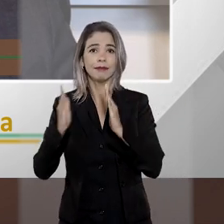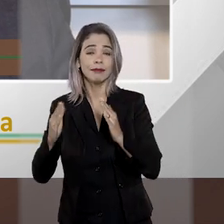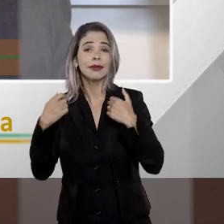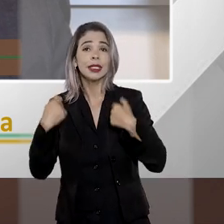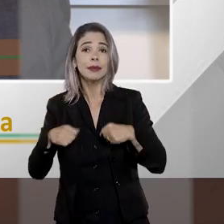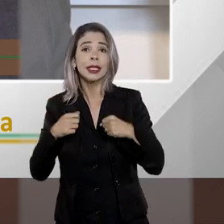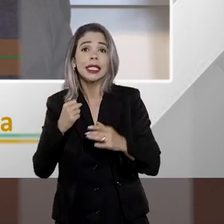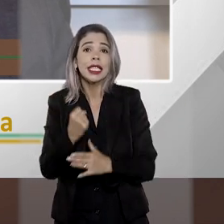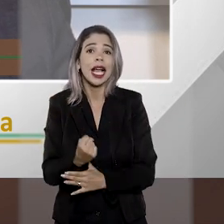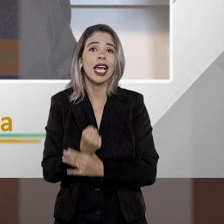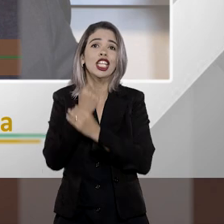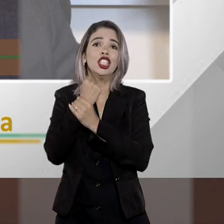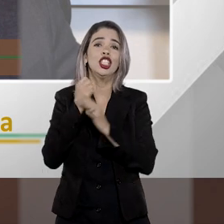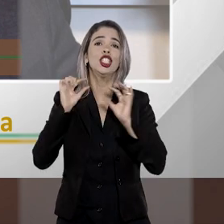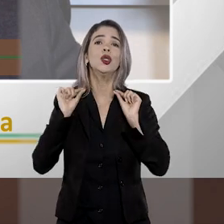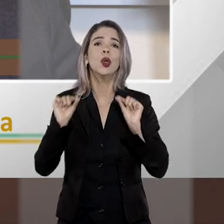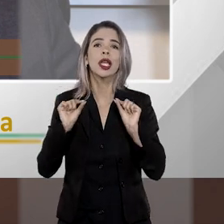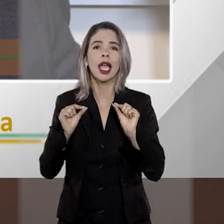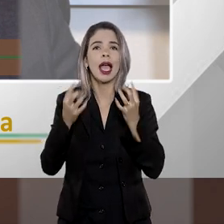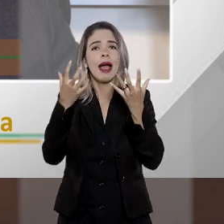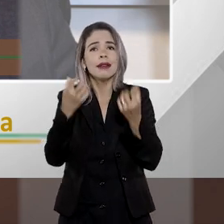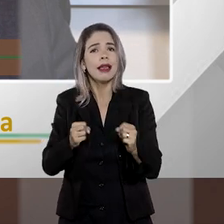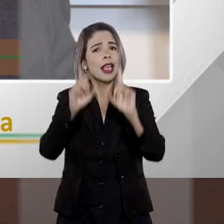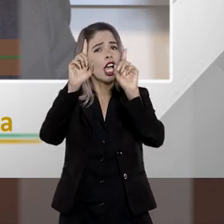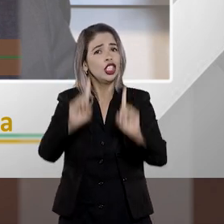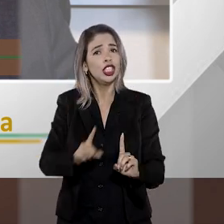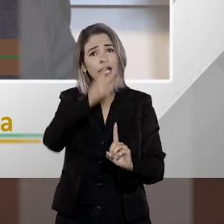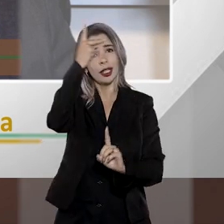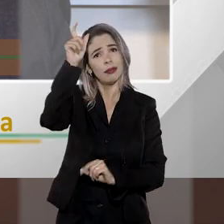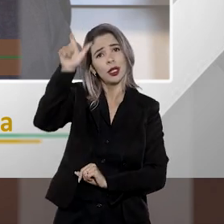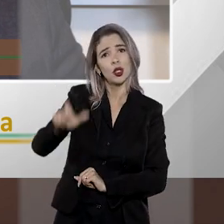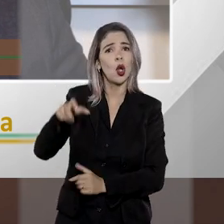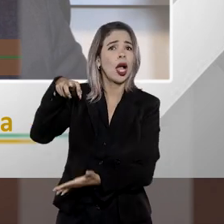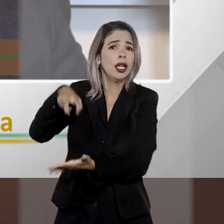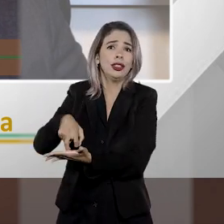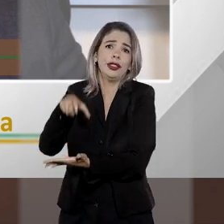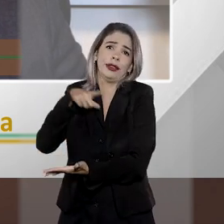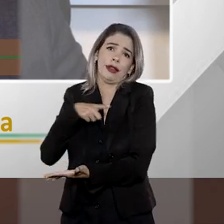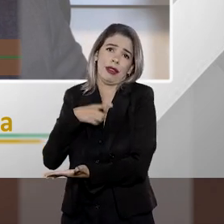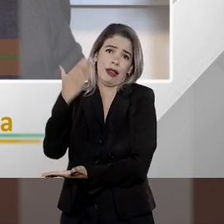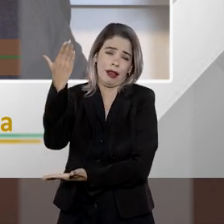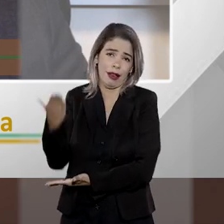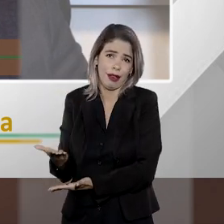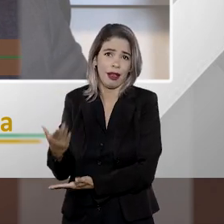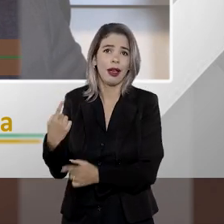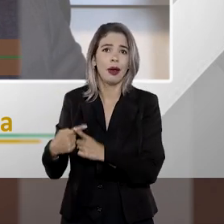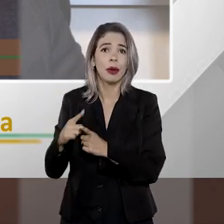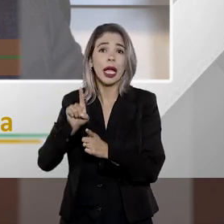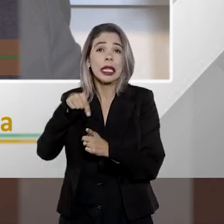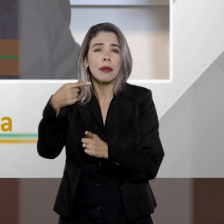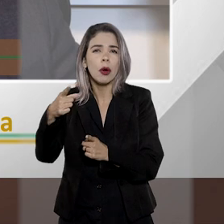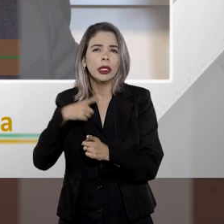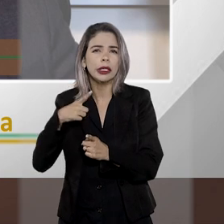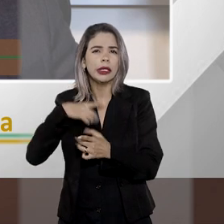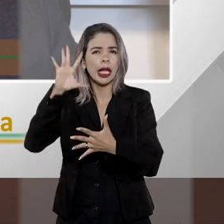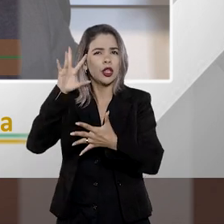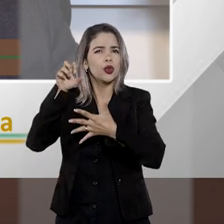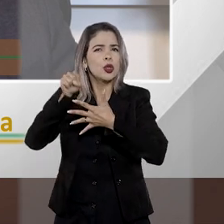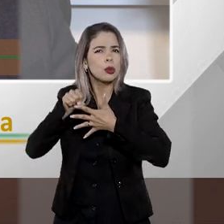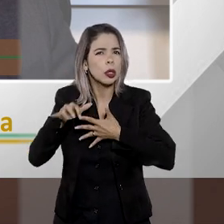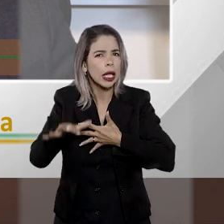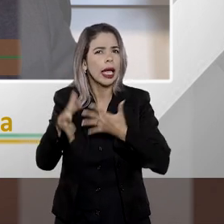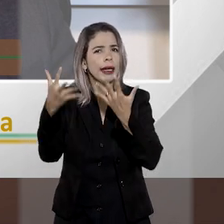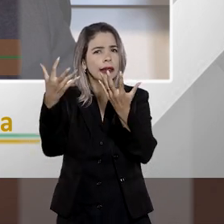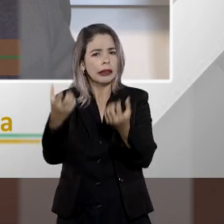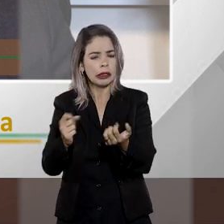interpretação garantista, ou seja, o de reconhecimento dos direitos do apenado. Cabendo, então, a partir desse precedente jurisprudencial,